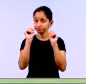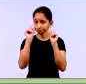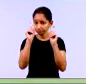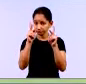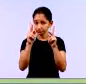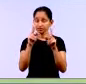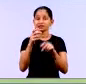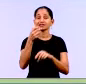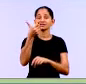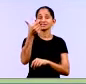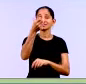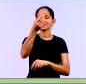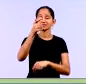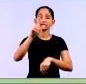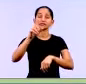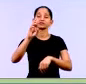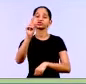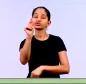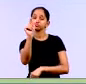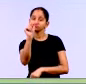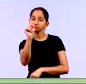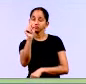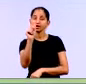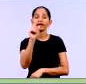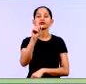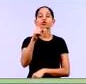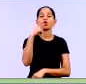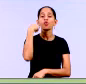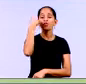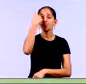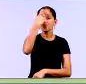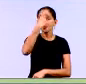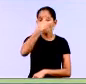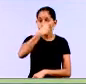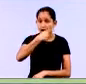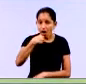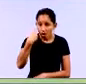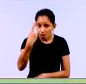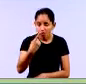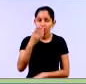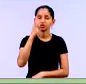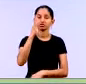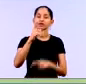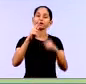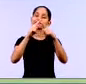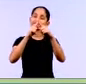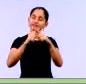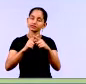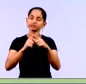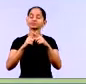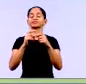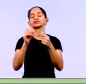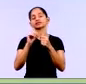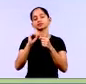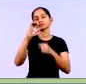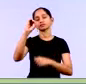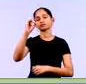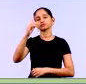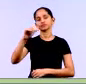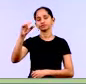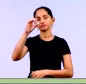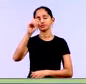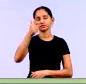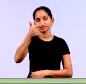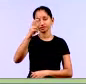R$16 é o custo de 1 hora. 16 vezes 0,25 dá